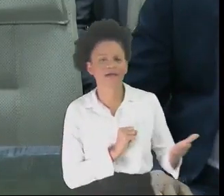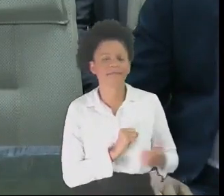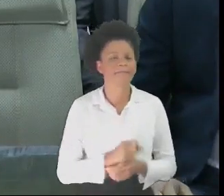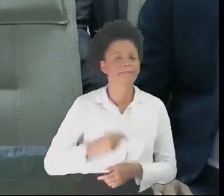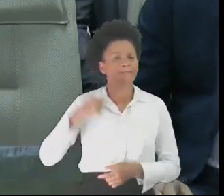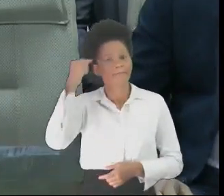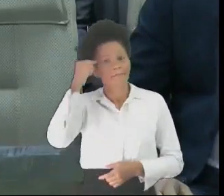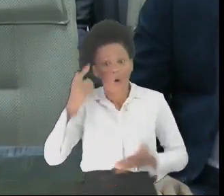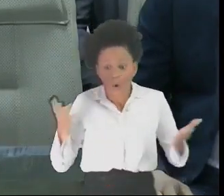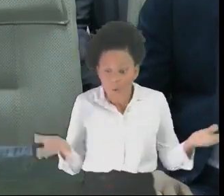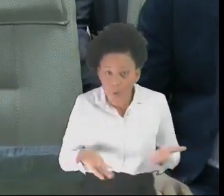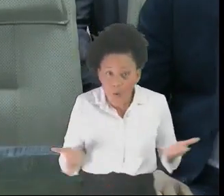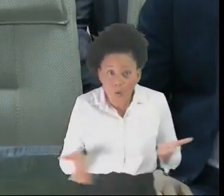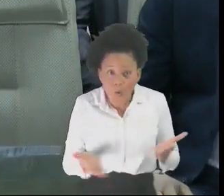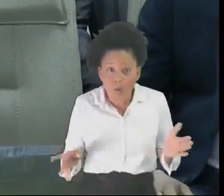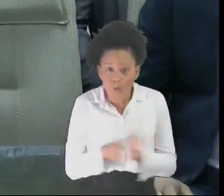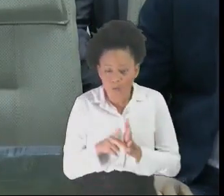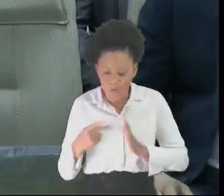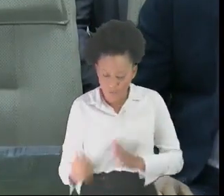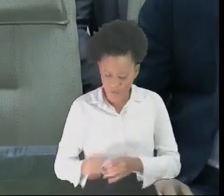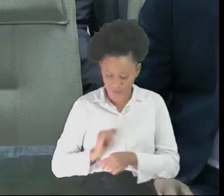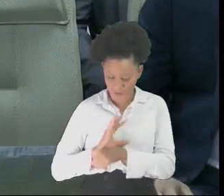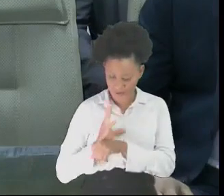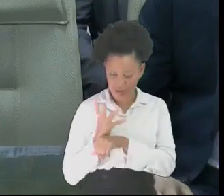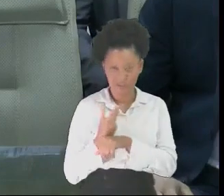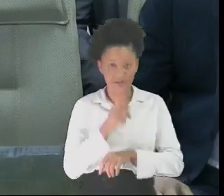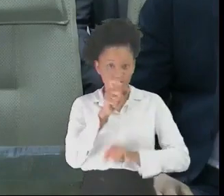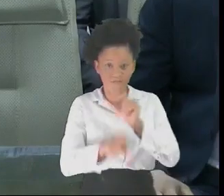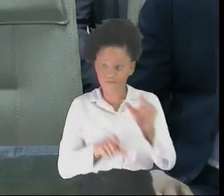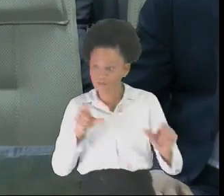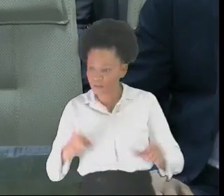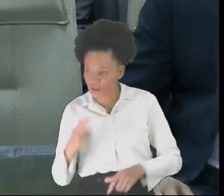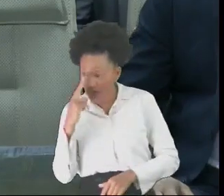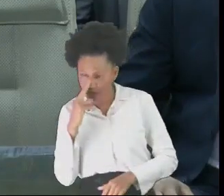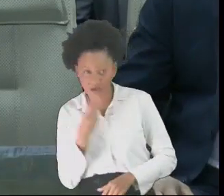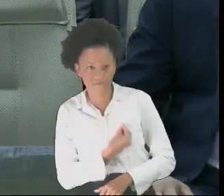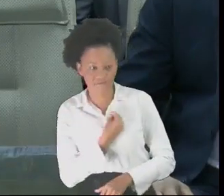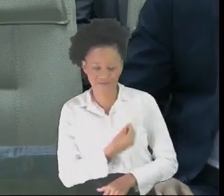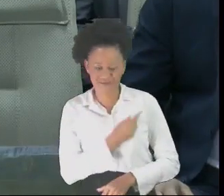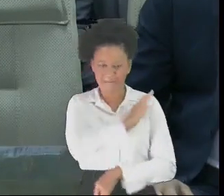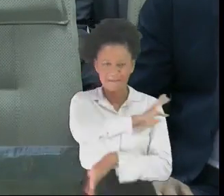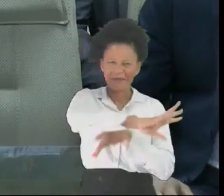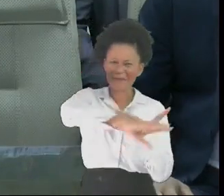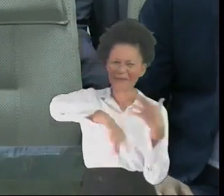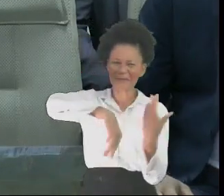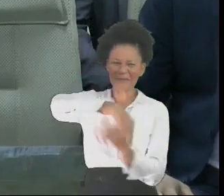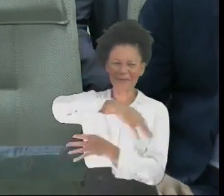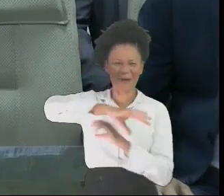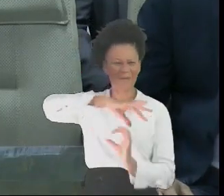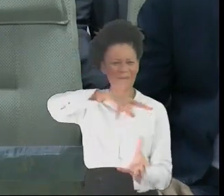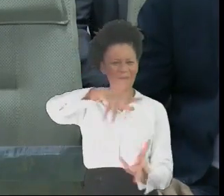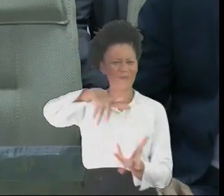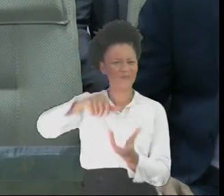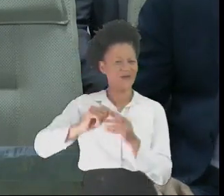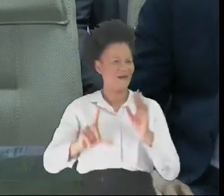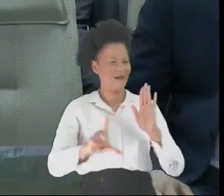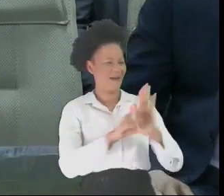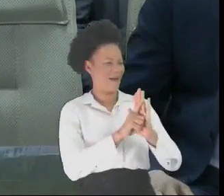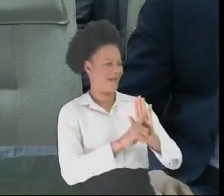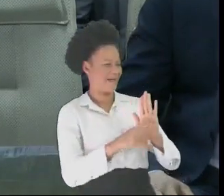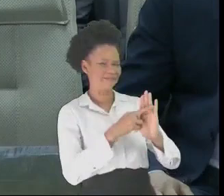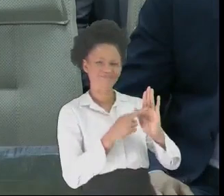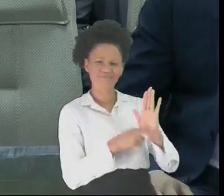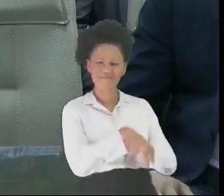olhe hoje com a igreja na terra. Já está, como está? E quando o sal for